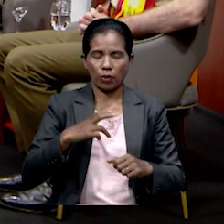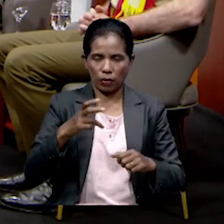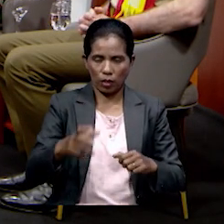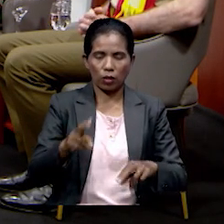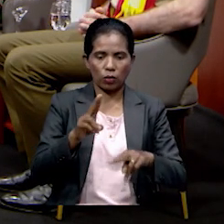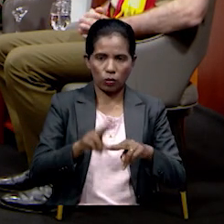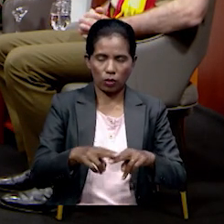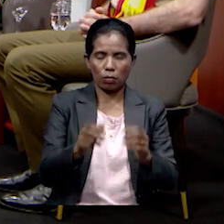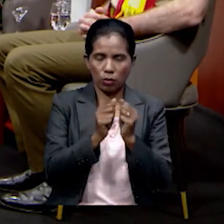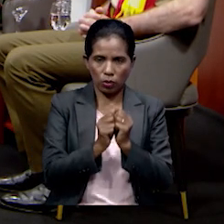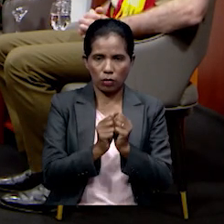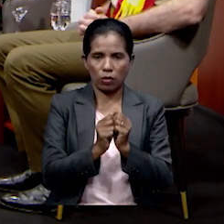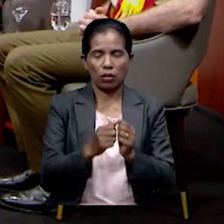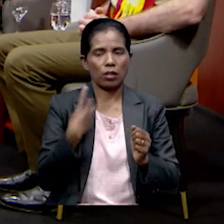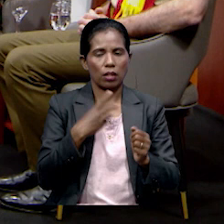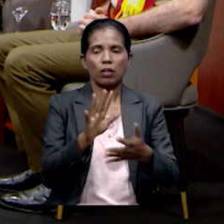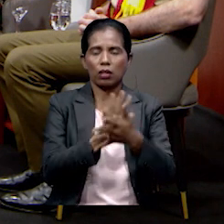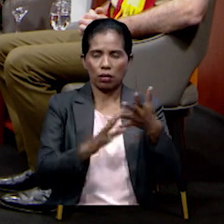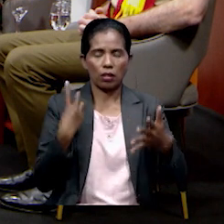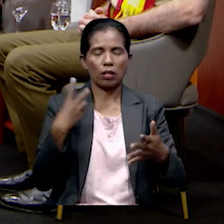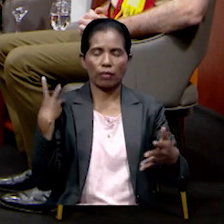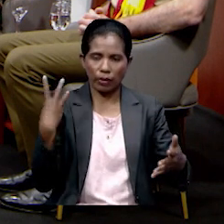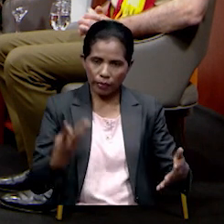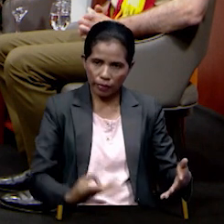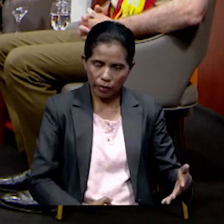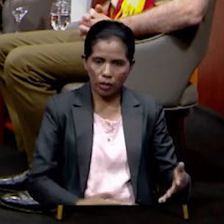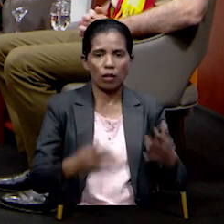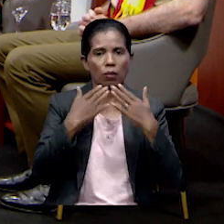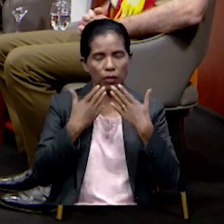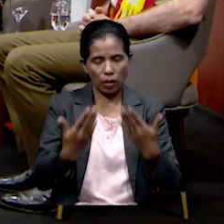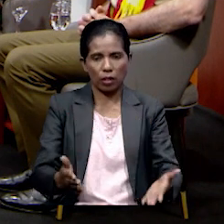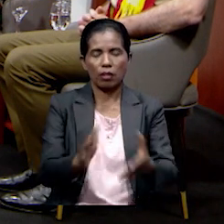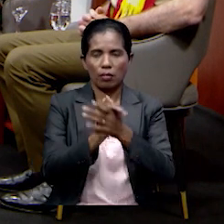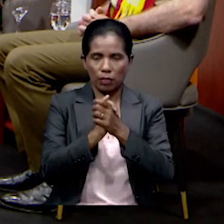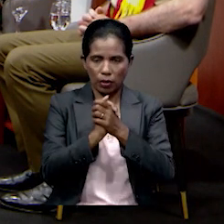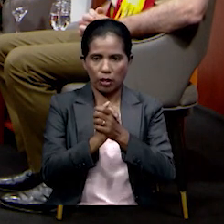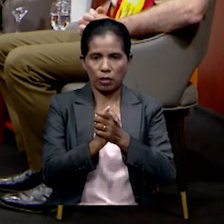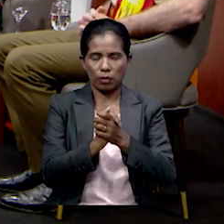para celebra. Nebe ita primeiro, a cargo bem-vindo, no, obrigado, no, parabéns para general Naintolu.